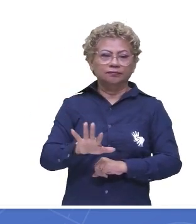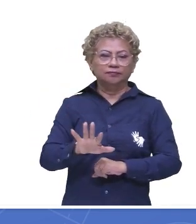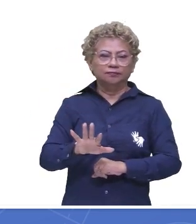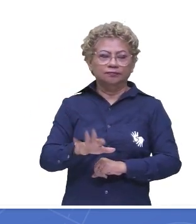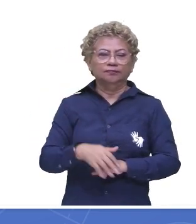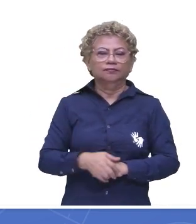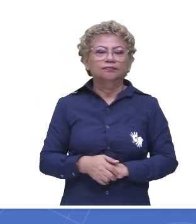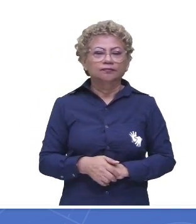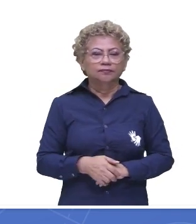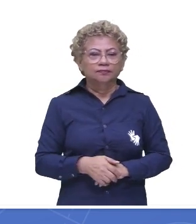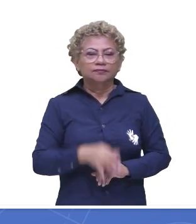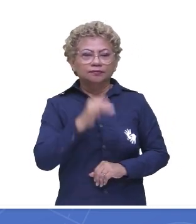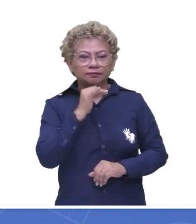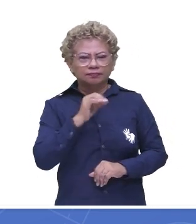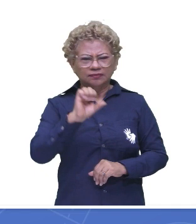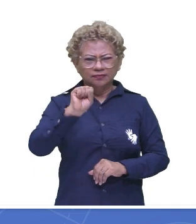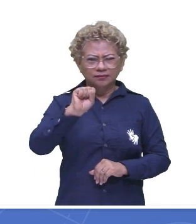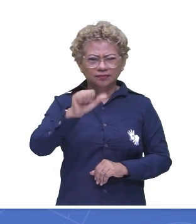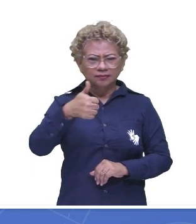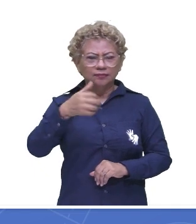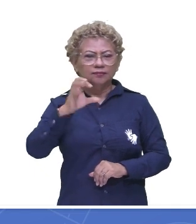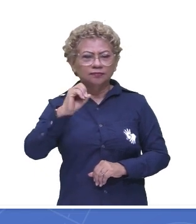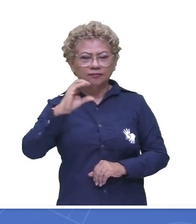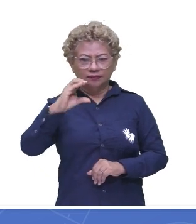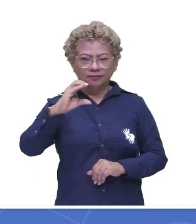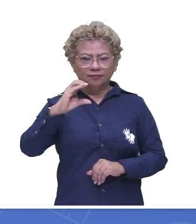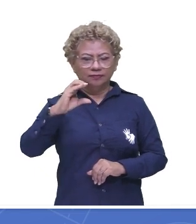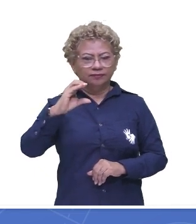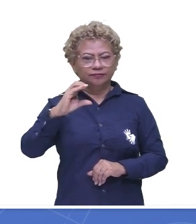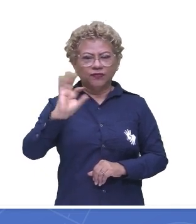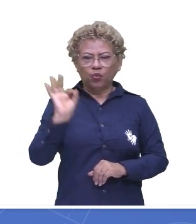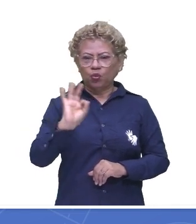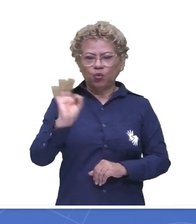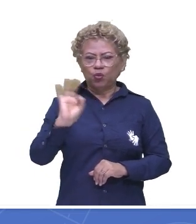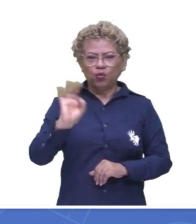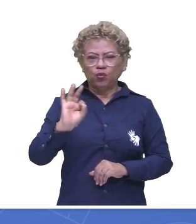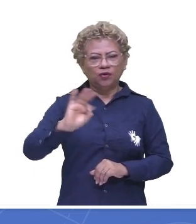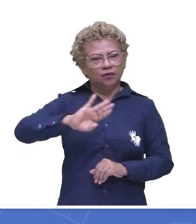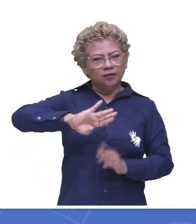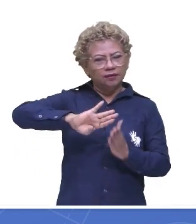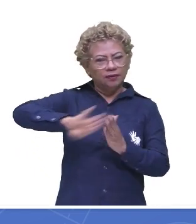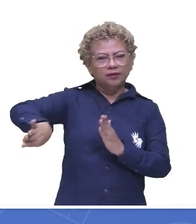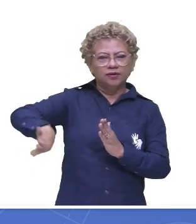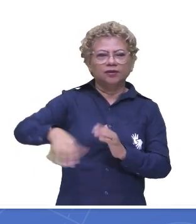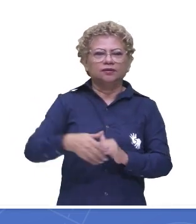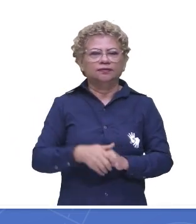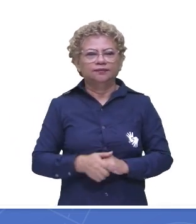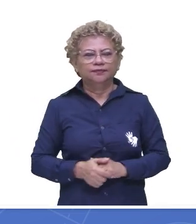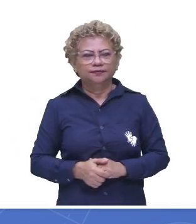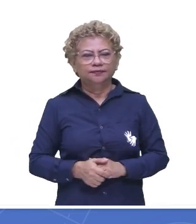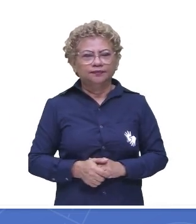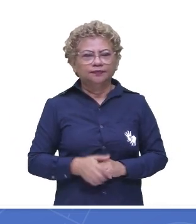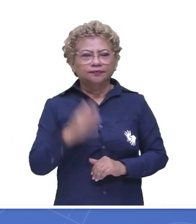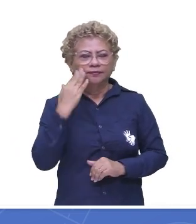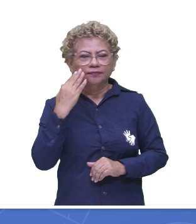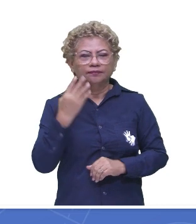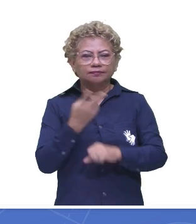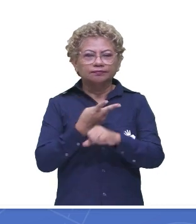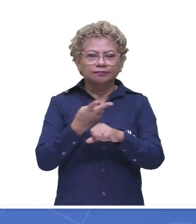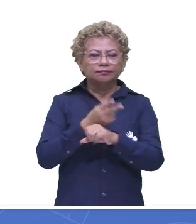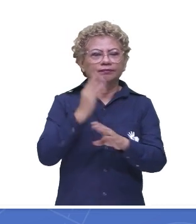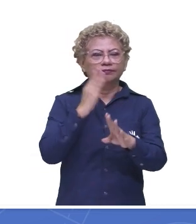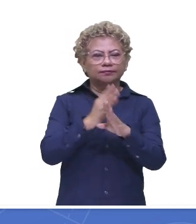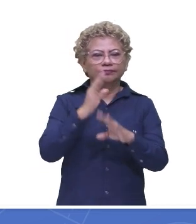sólido. Por exemplo, o cálcio, a 810 graus Celsius, ele já não é mais sólido, né? Então, vamos lá ver a nossa